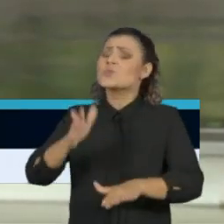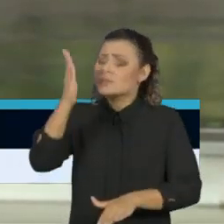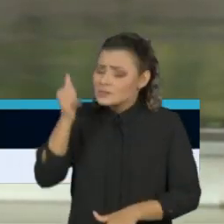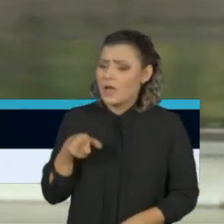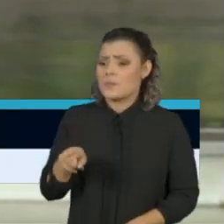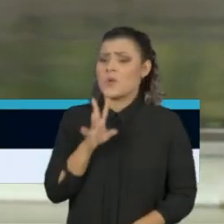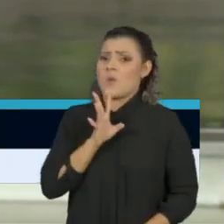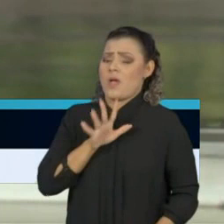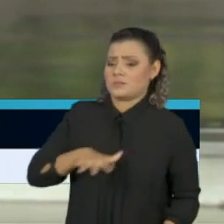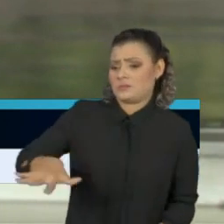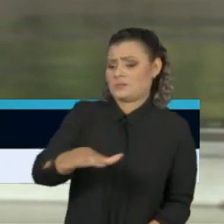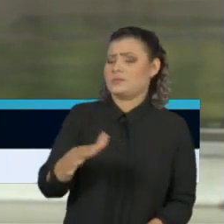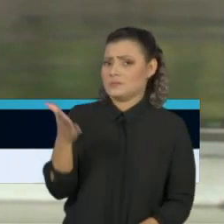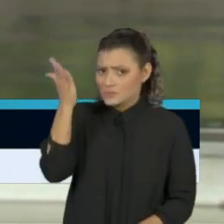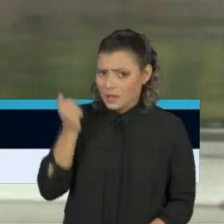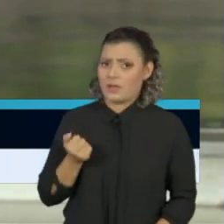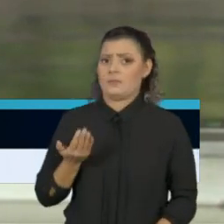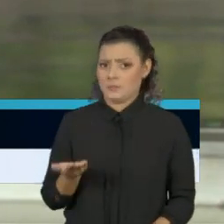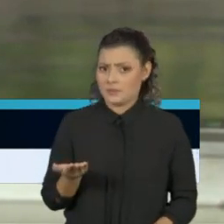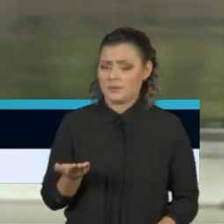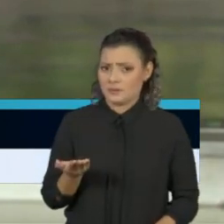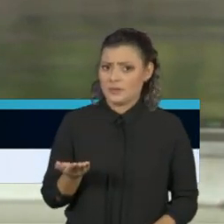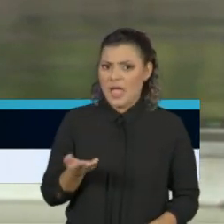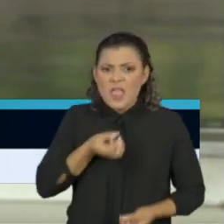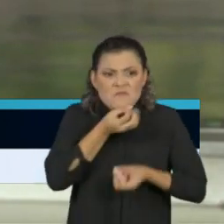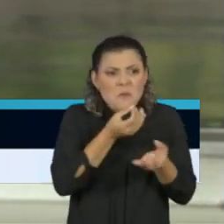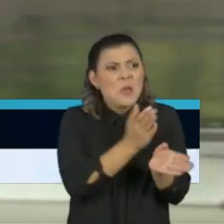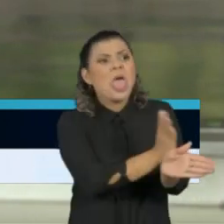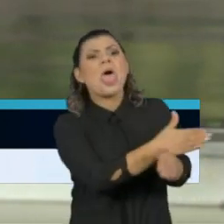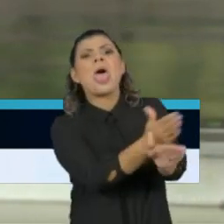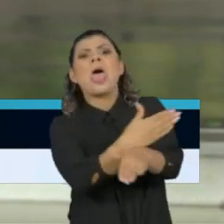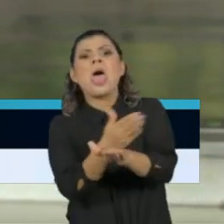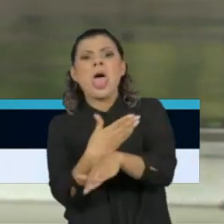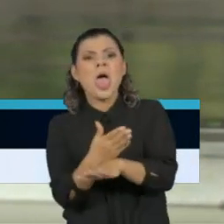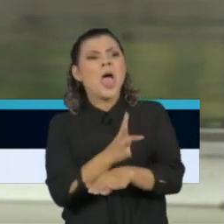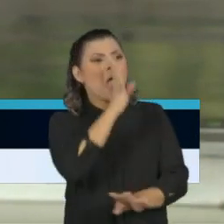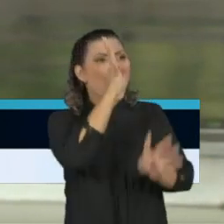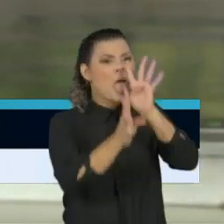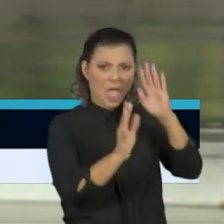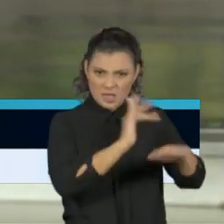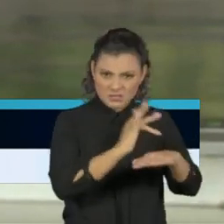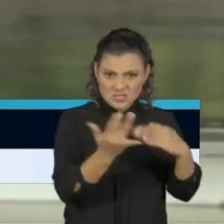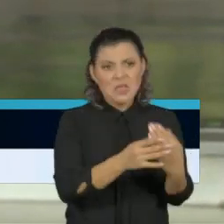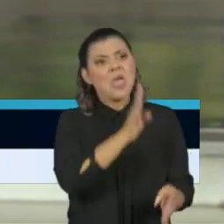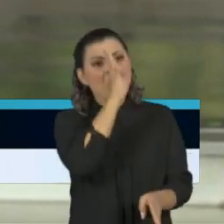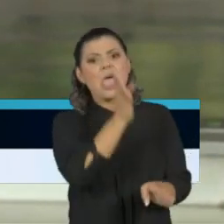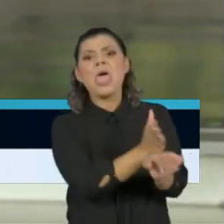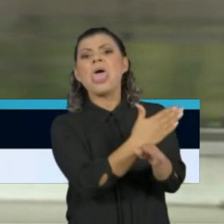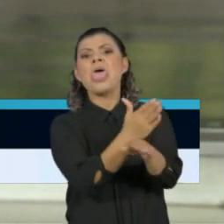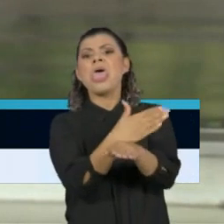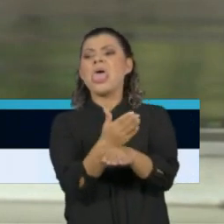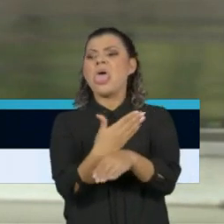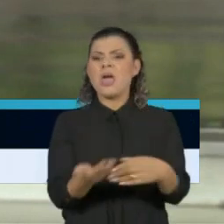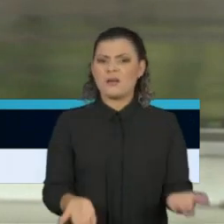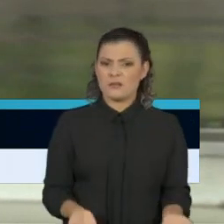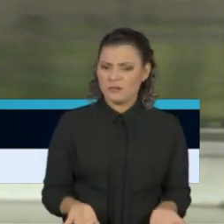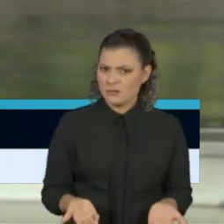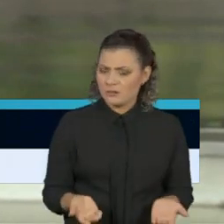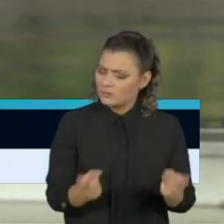que conhecem este tema, e não em informações que são colocadas nas redes sociais, ou, lamento